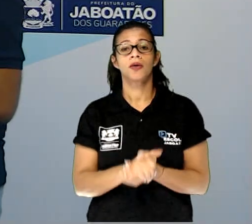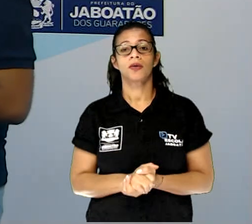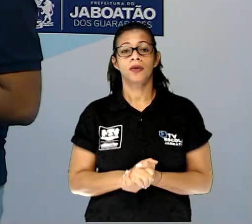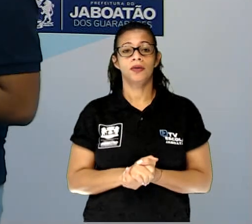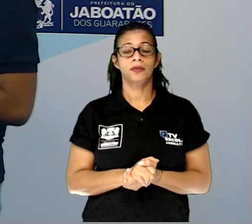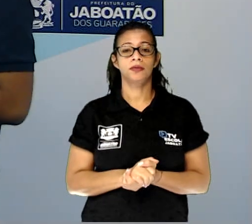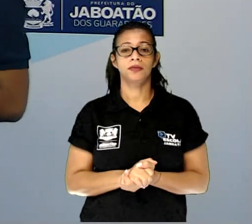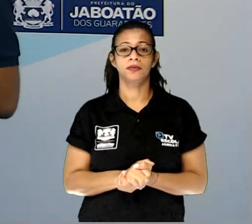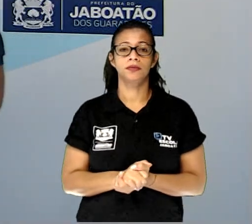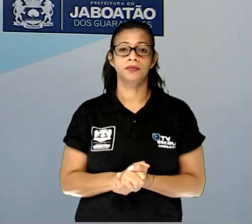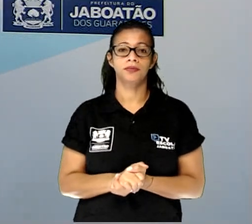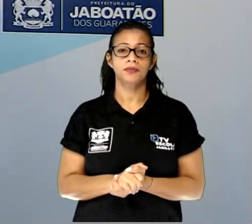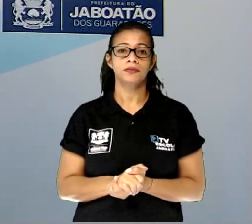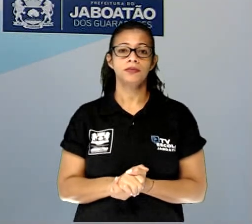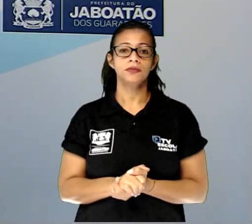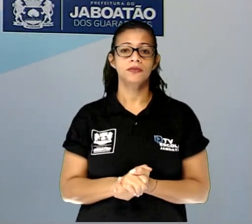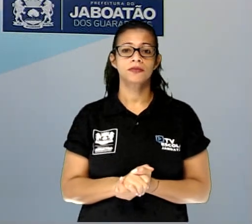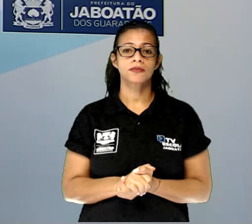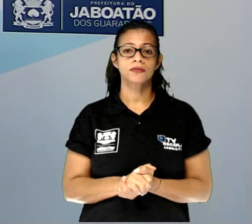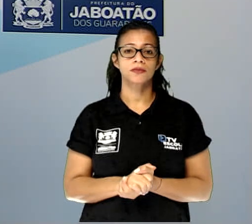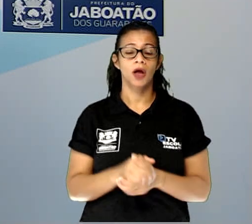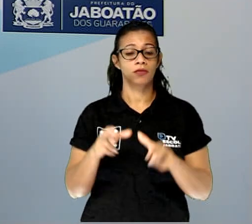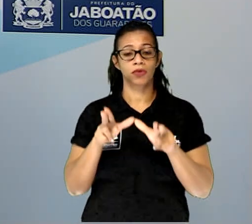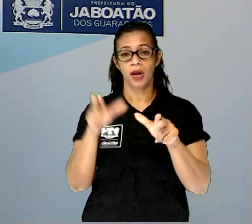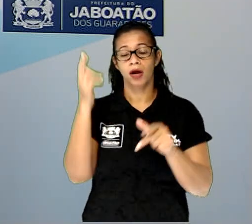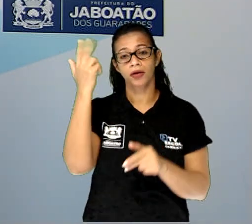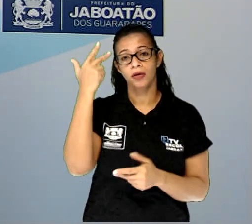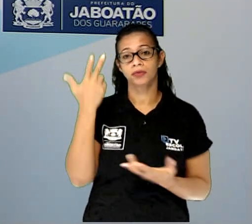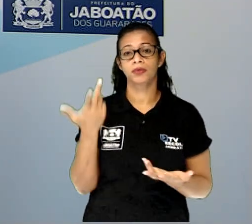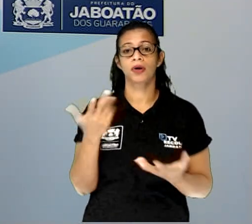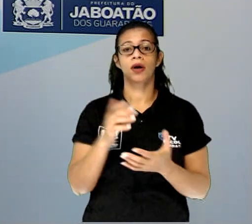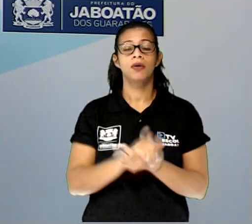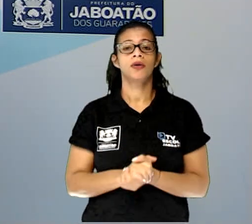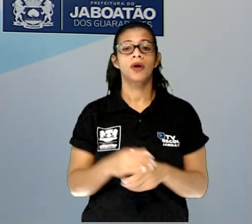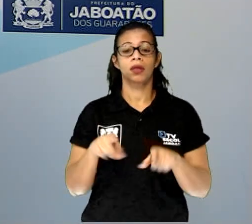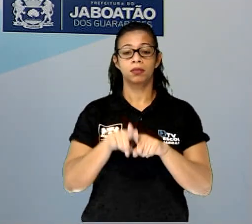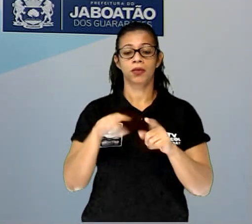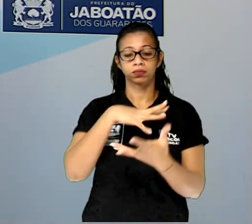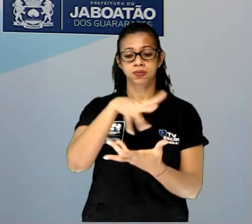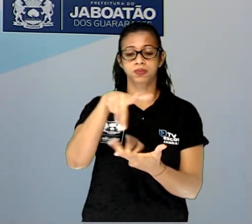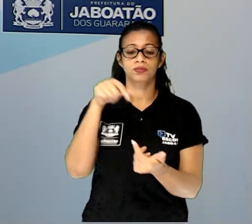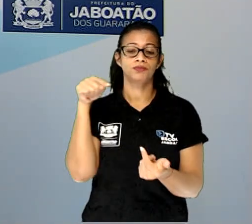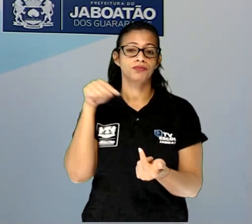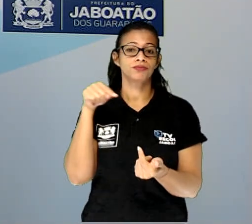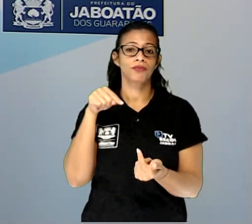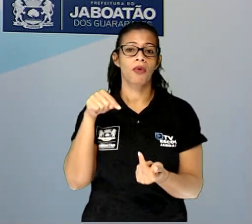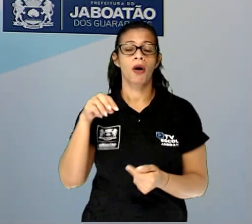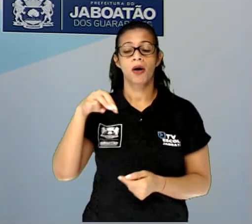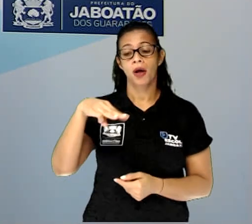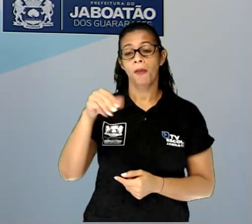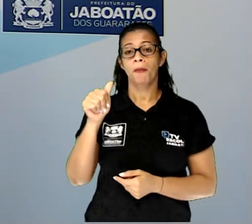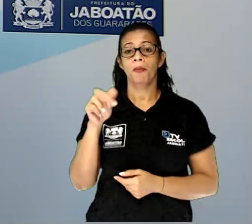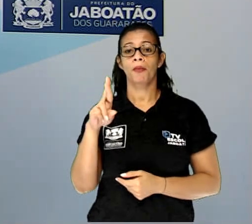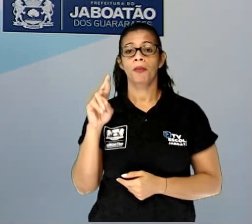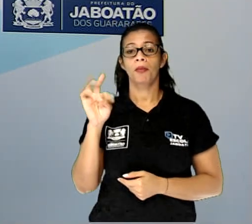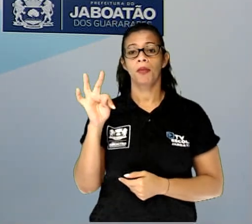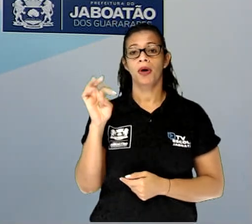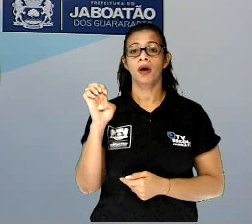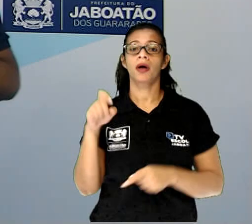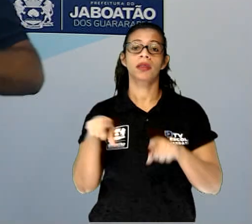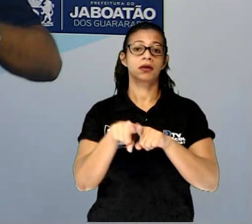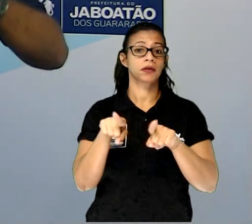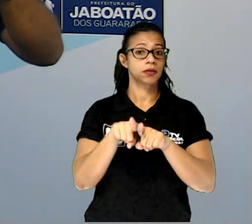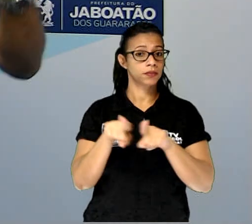alguns planetas possuem satélites naturais além da Terra. Tá? Nós temos ali Marte, que tem 2 satélites. Nós